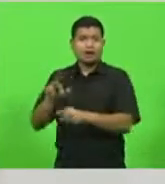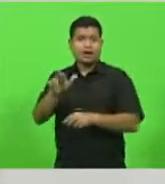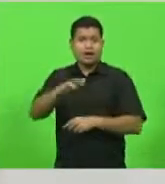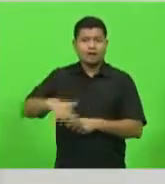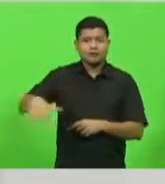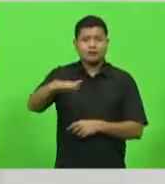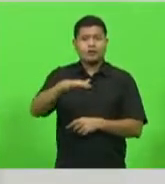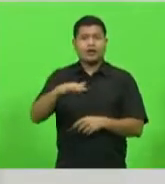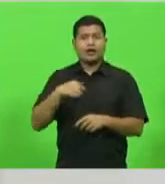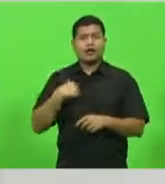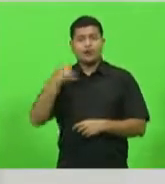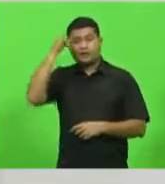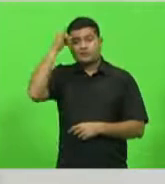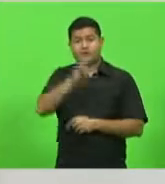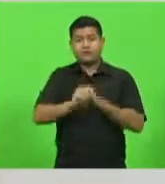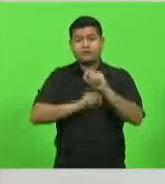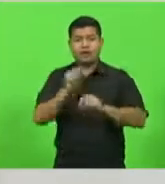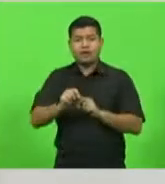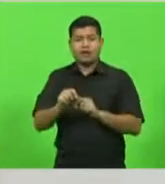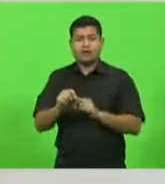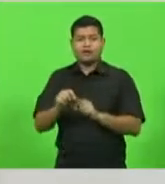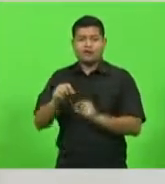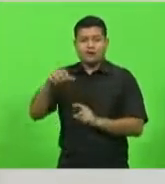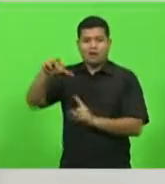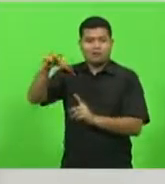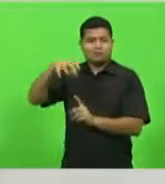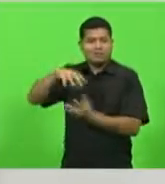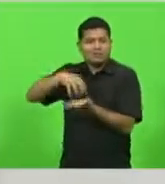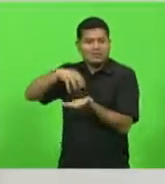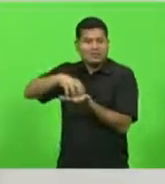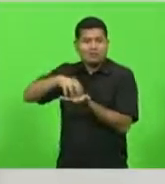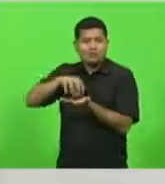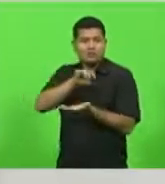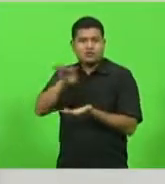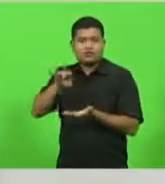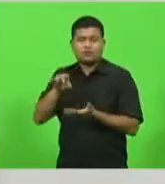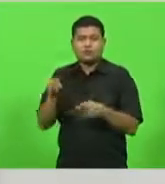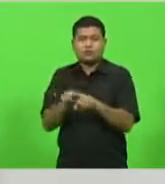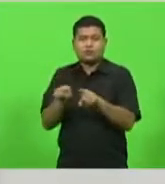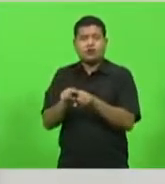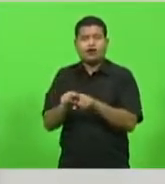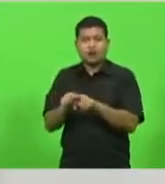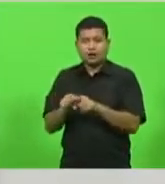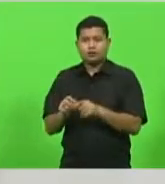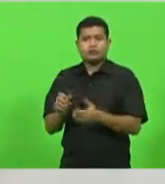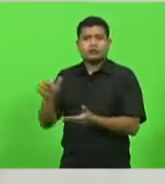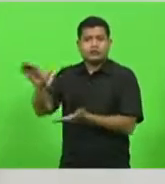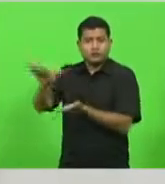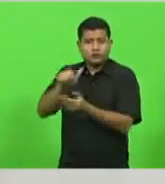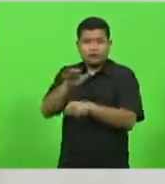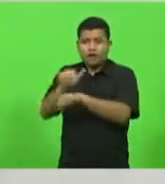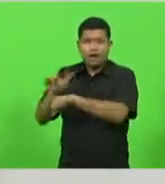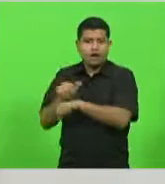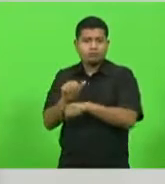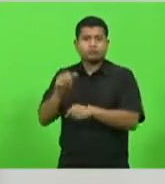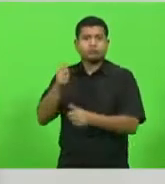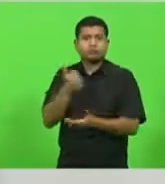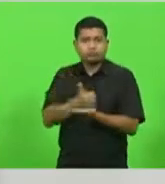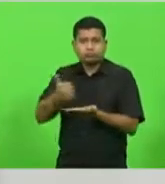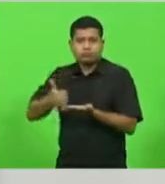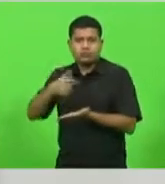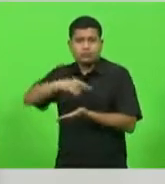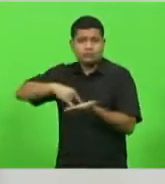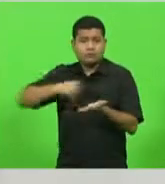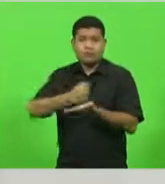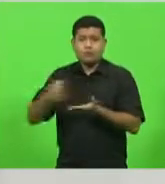cidades. Profissionais foram contratados sob a mesma lógica. Recursos foram assegurados aos hospitais